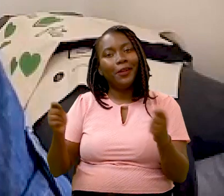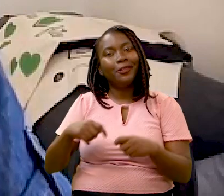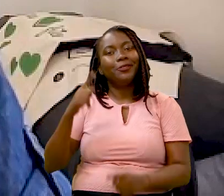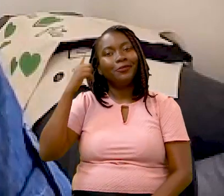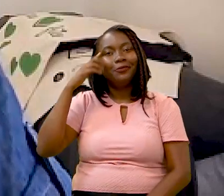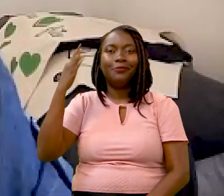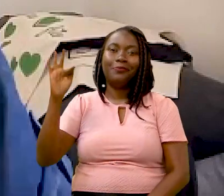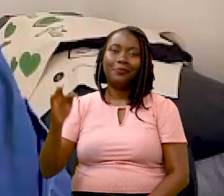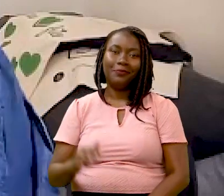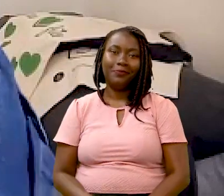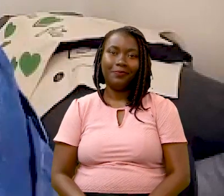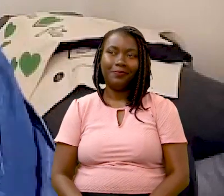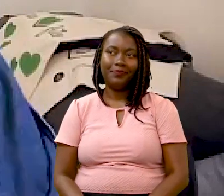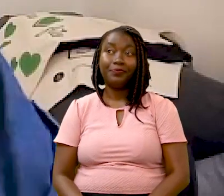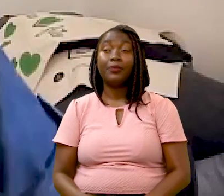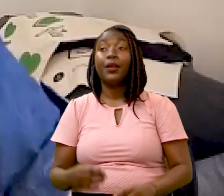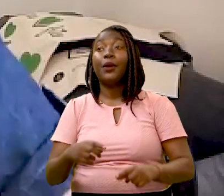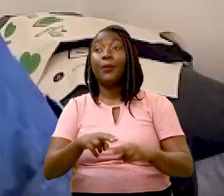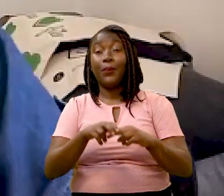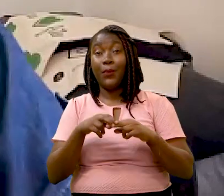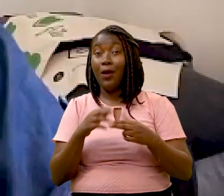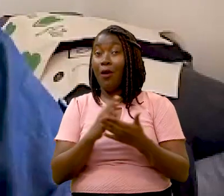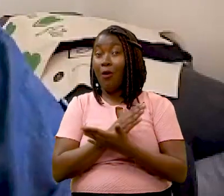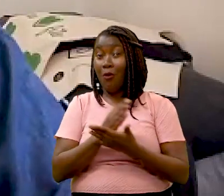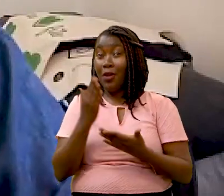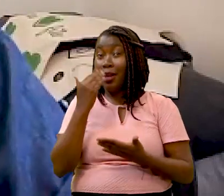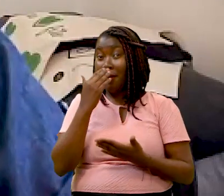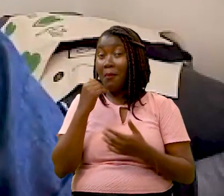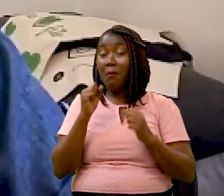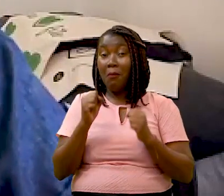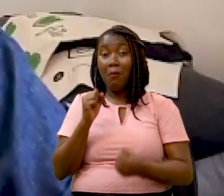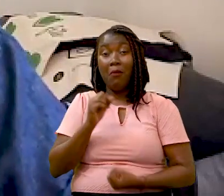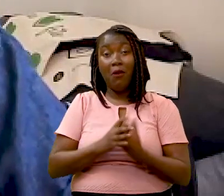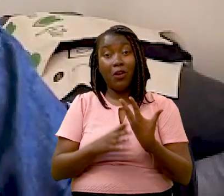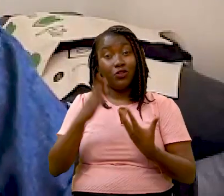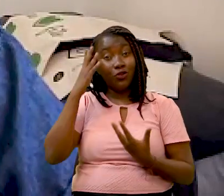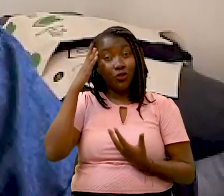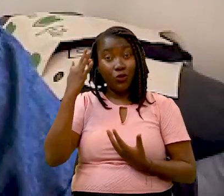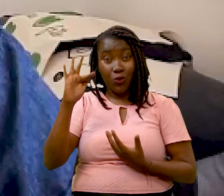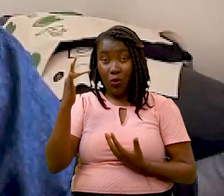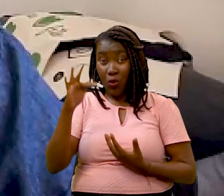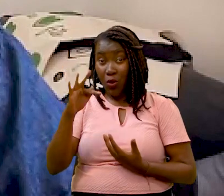vai ter. Até porque alguns alimentos eles podem provocar dor